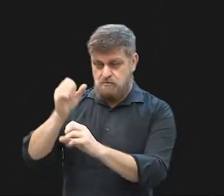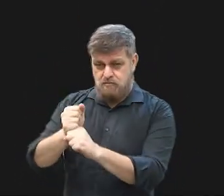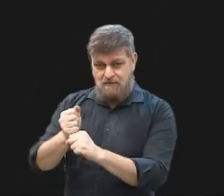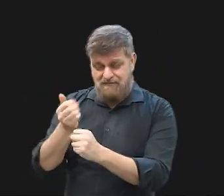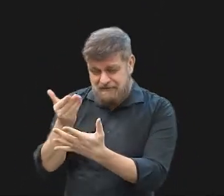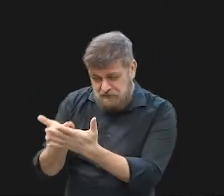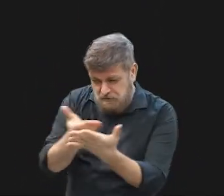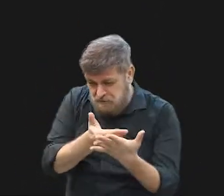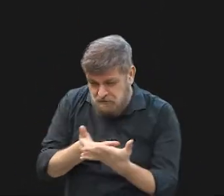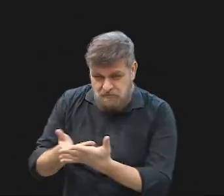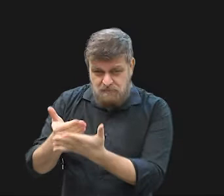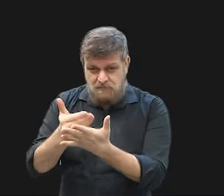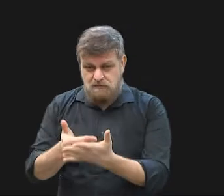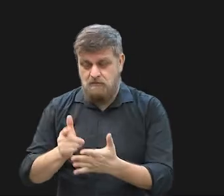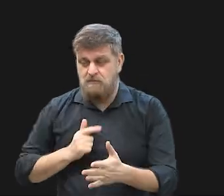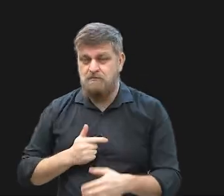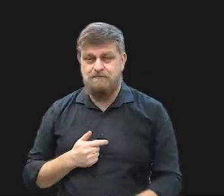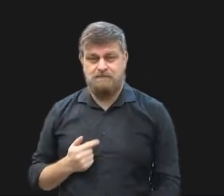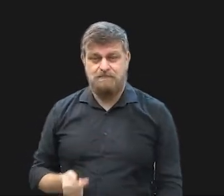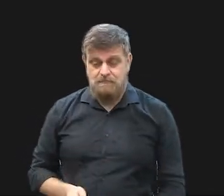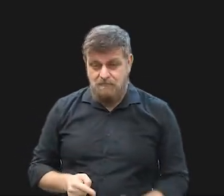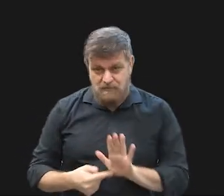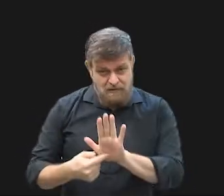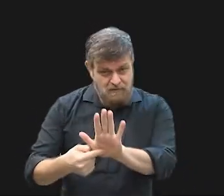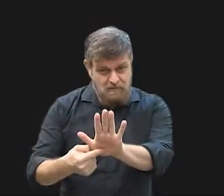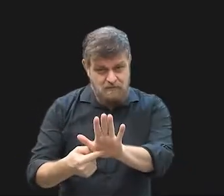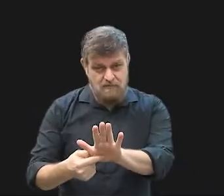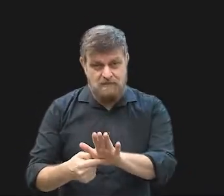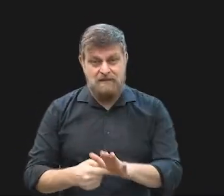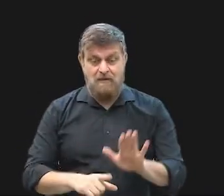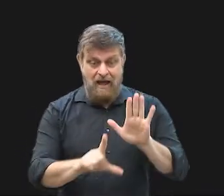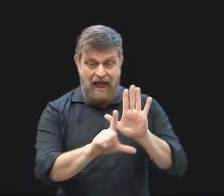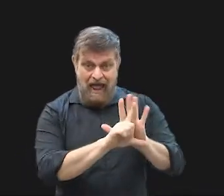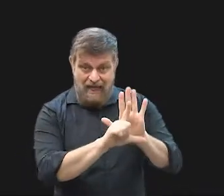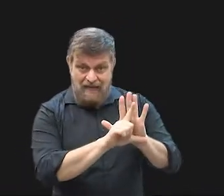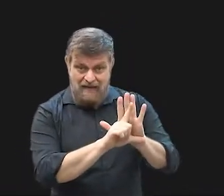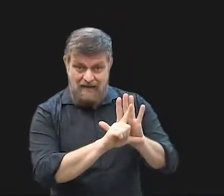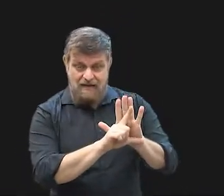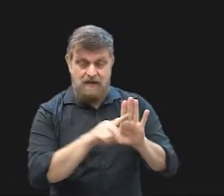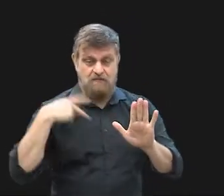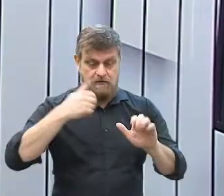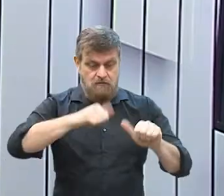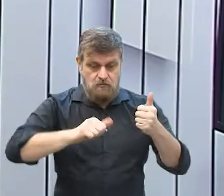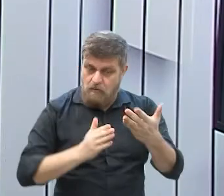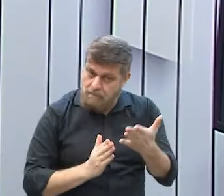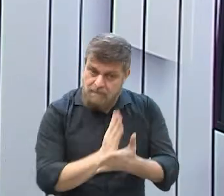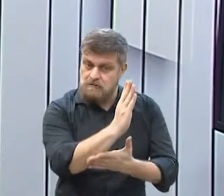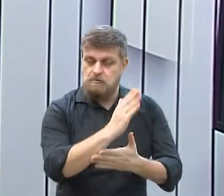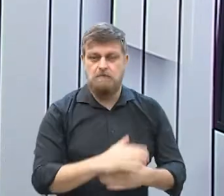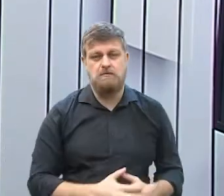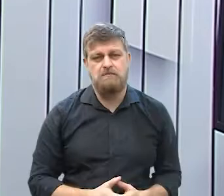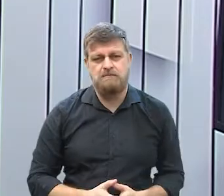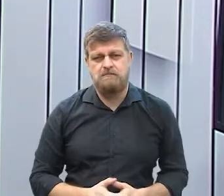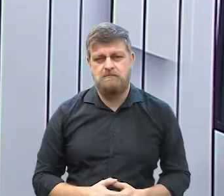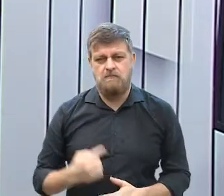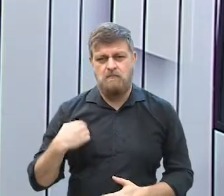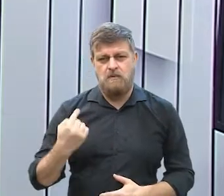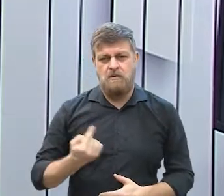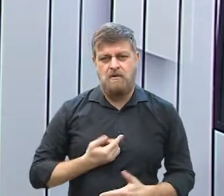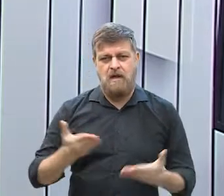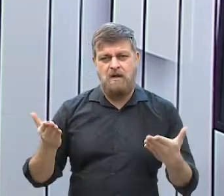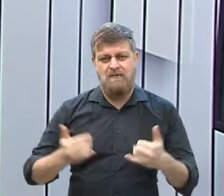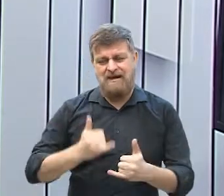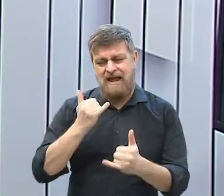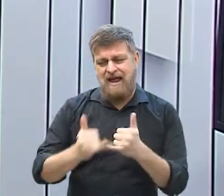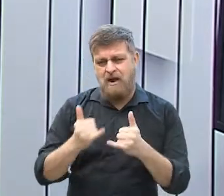de impacto financeiro, até por isso que passou em primeira e segunda votação na Câmara. Vereador, nós vamos já para